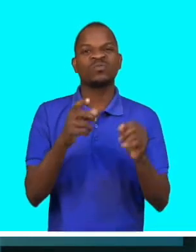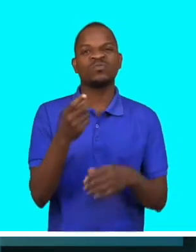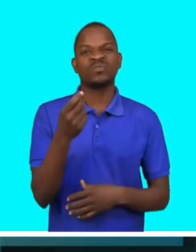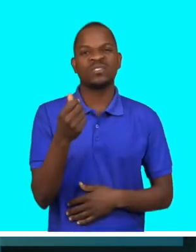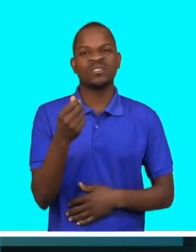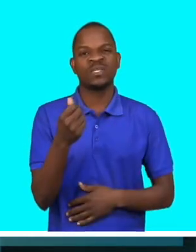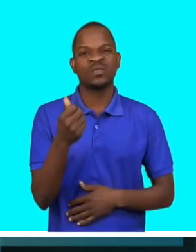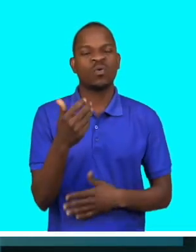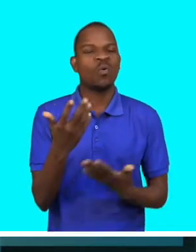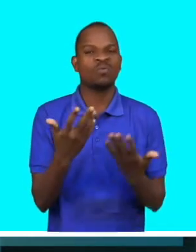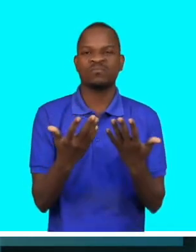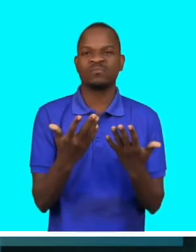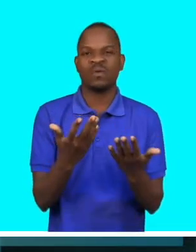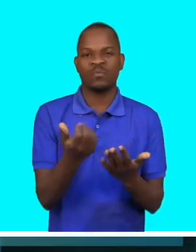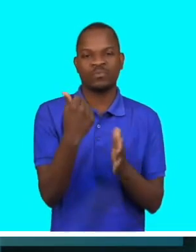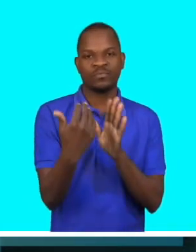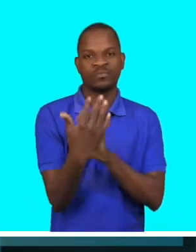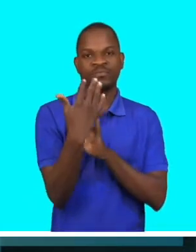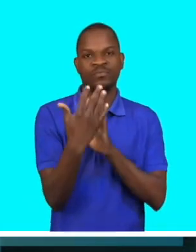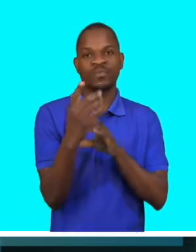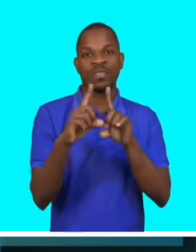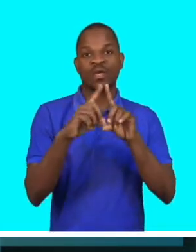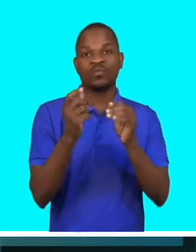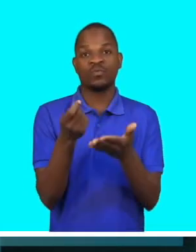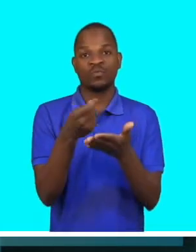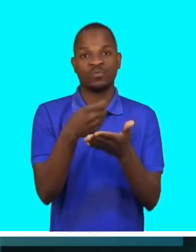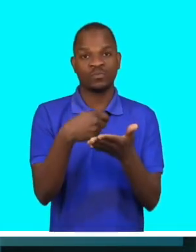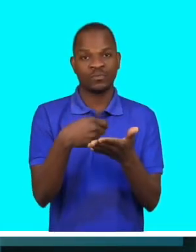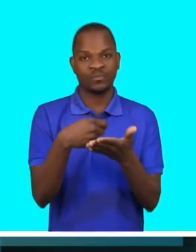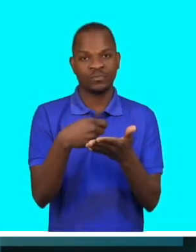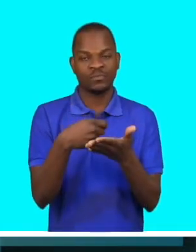uma consequência da sua paixão que tem pela arte?